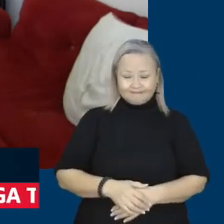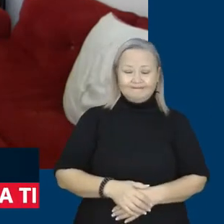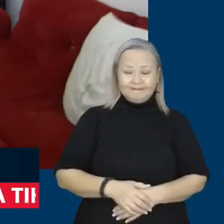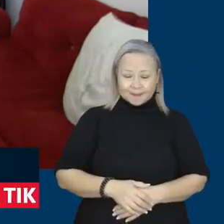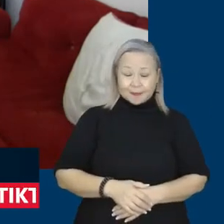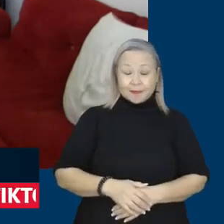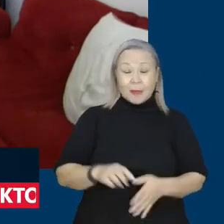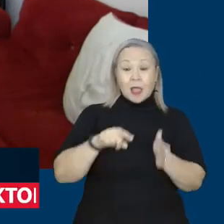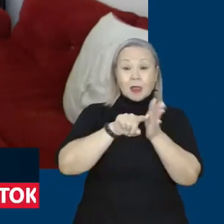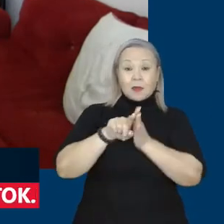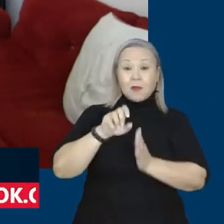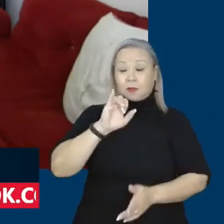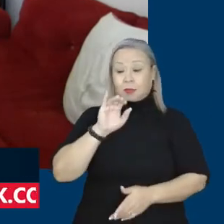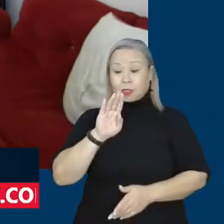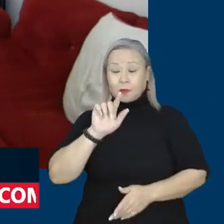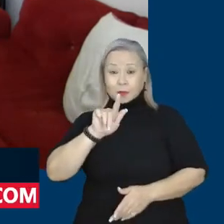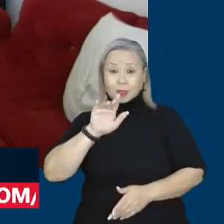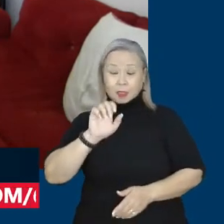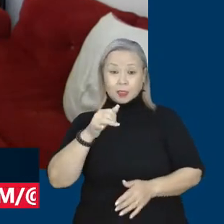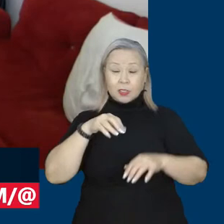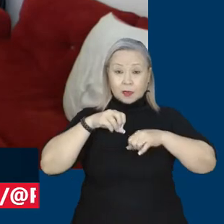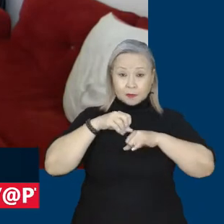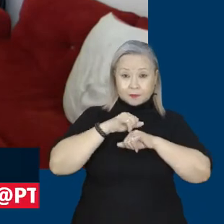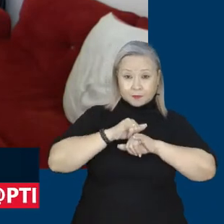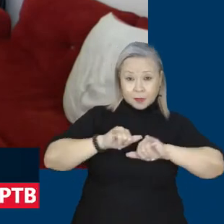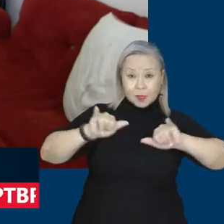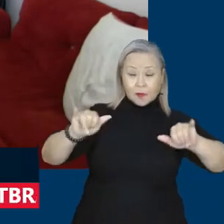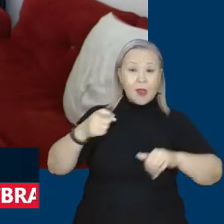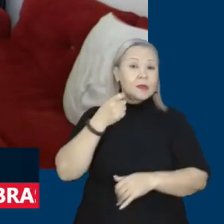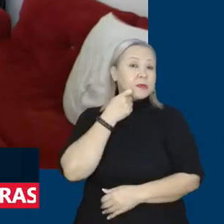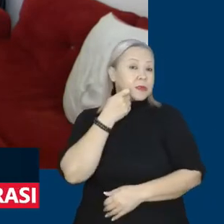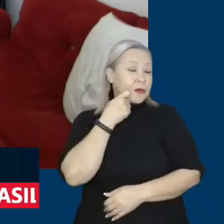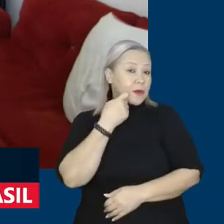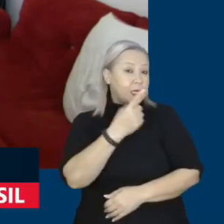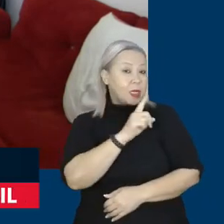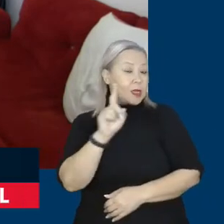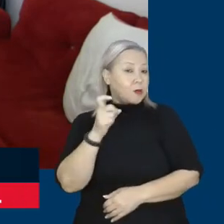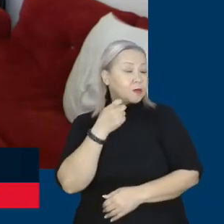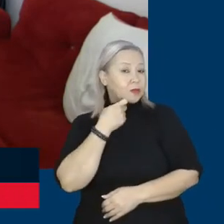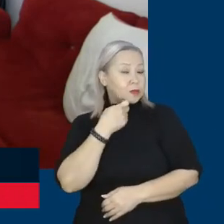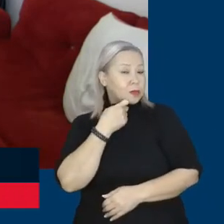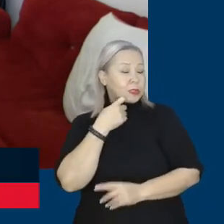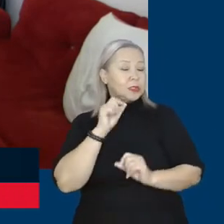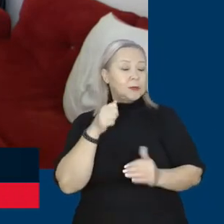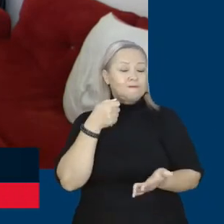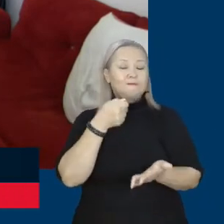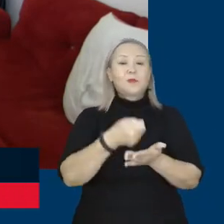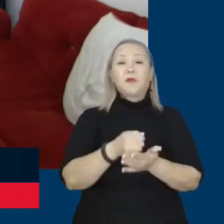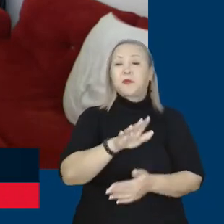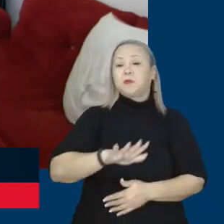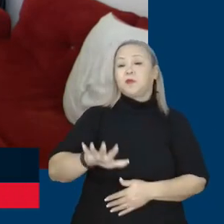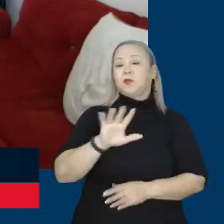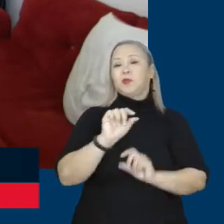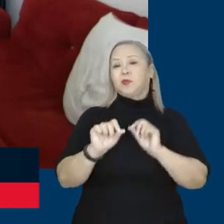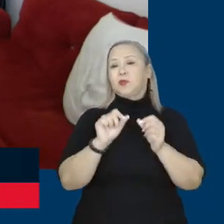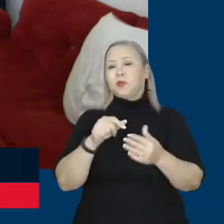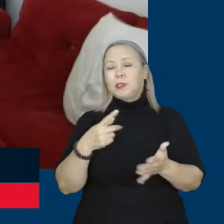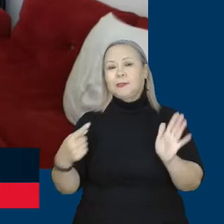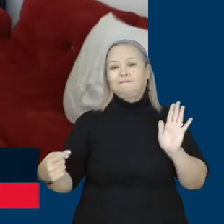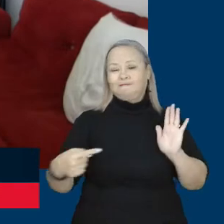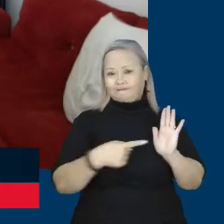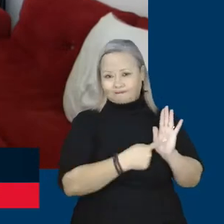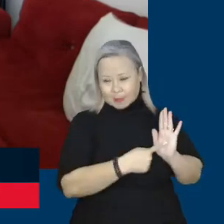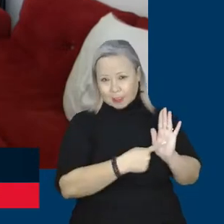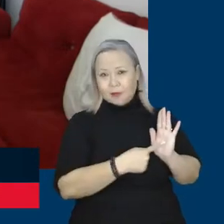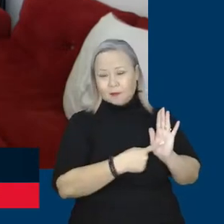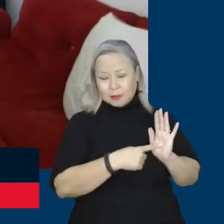estatística IBGE divulgado nessa sexta-feira né na última sexta-feira confirma tudo aquilo que a gente vem denunciando aqui